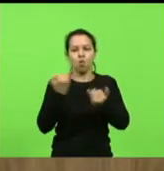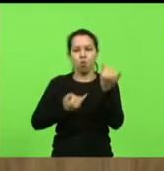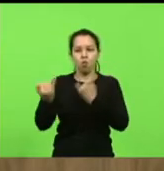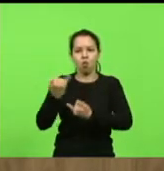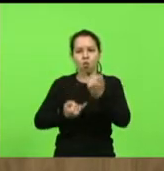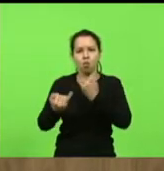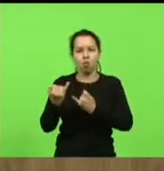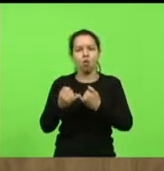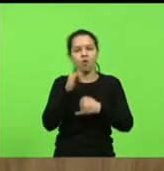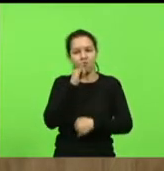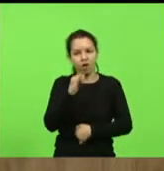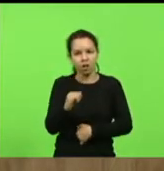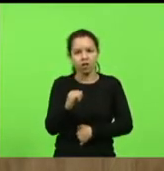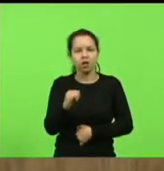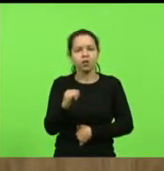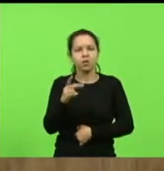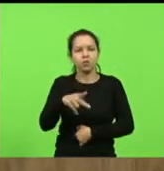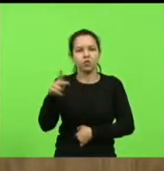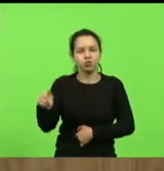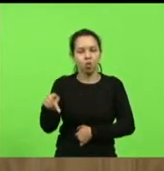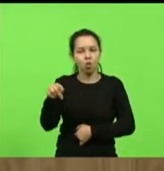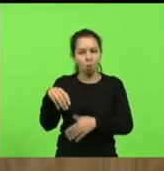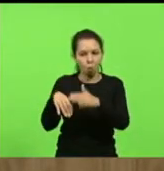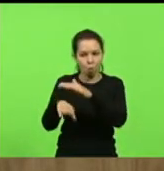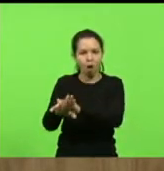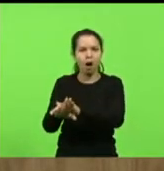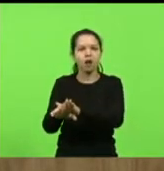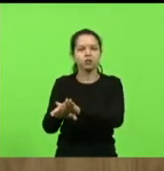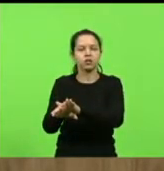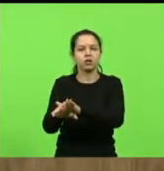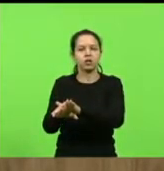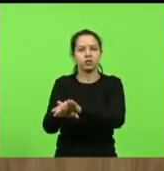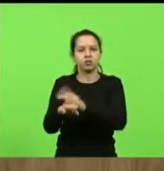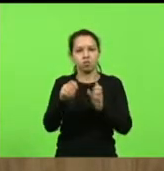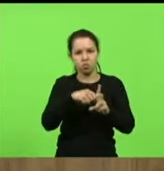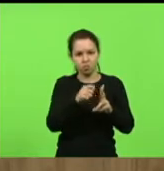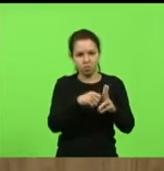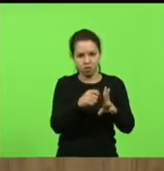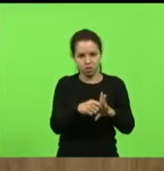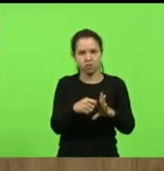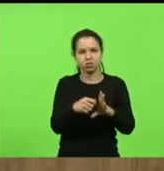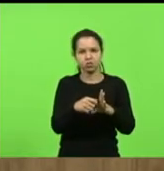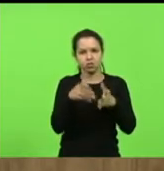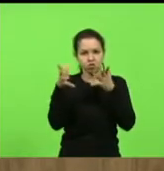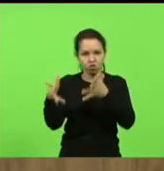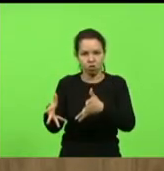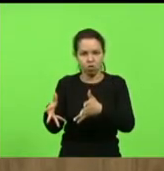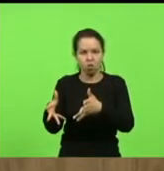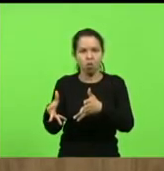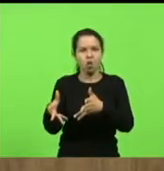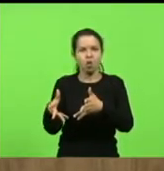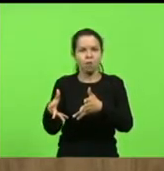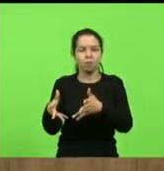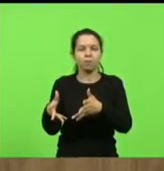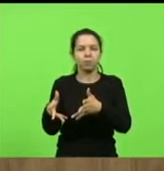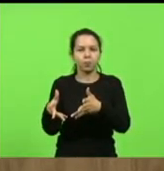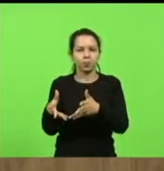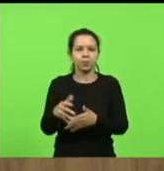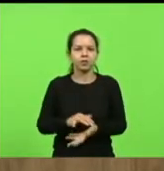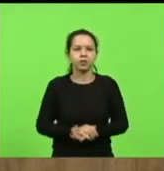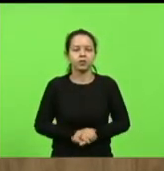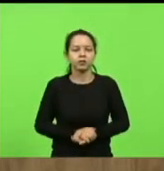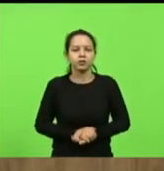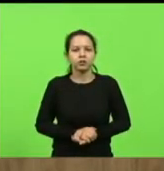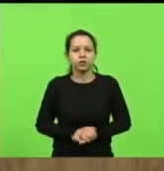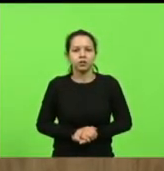professores, guardem um kit para mim, dos meses que chegou essas máscaras, e está aqui